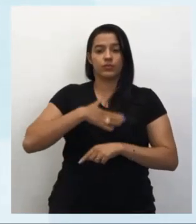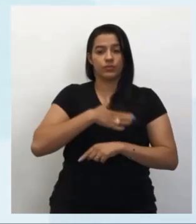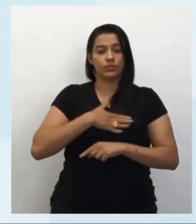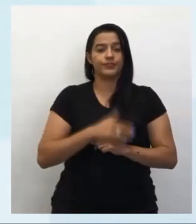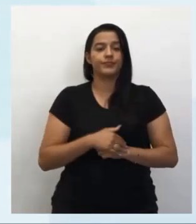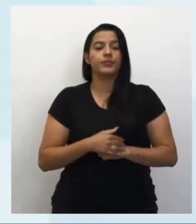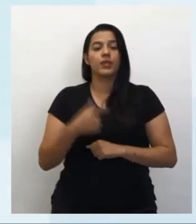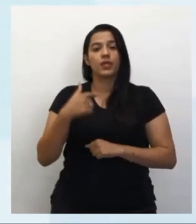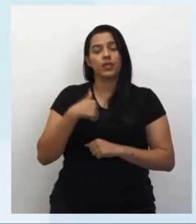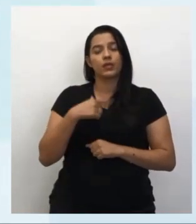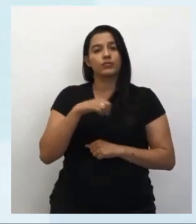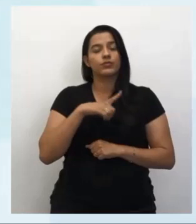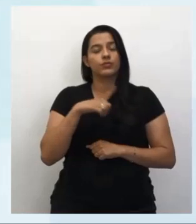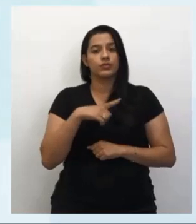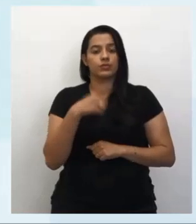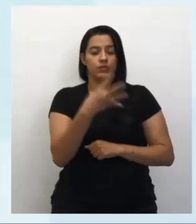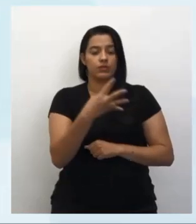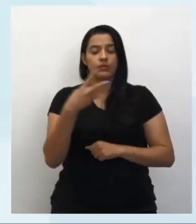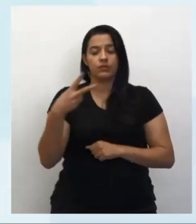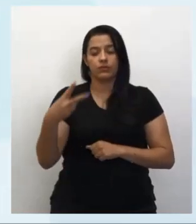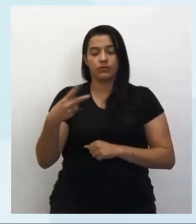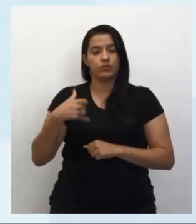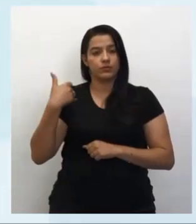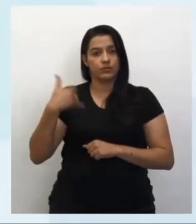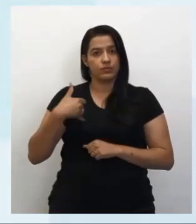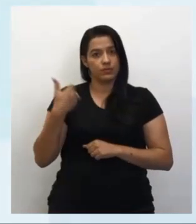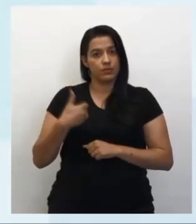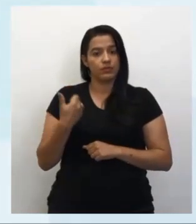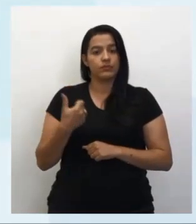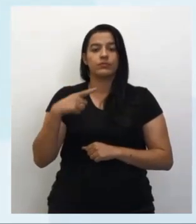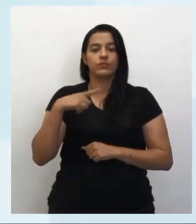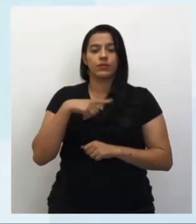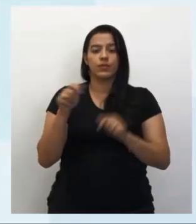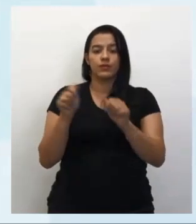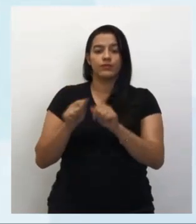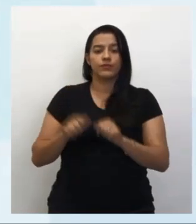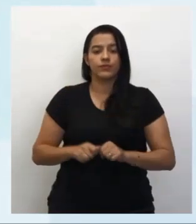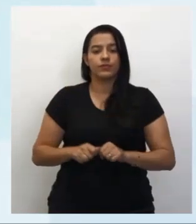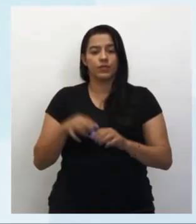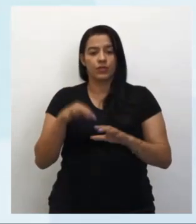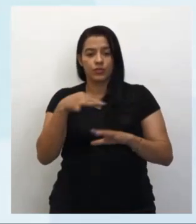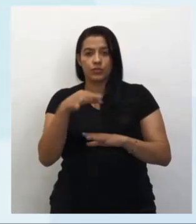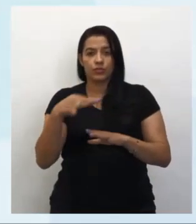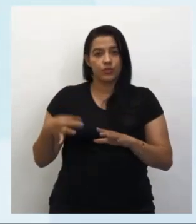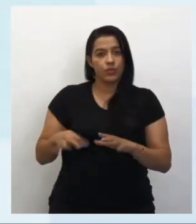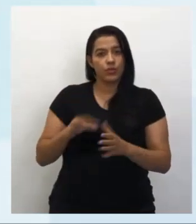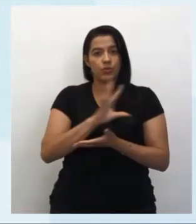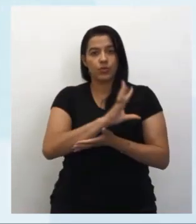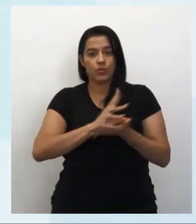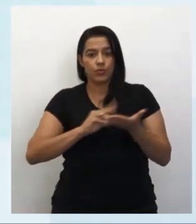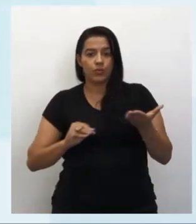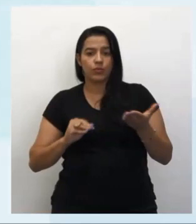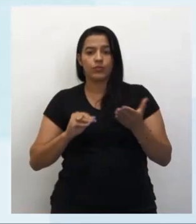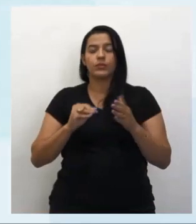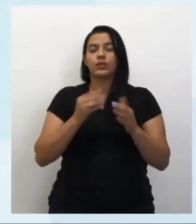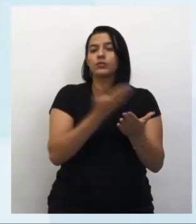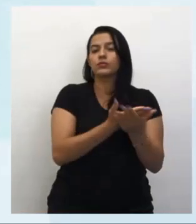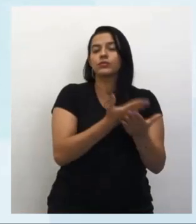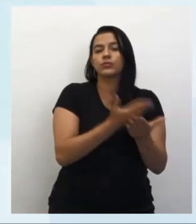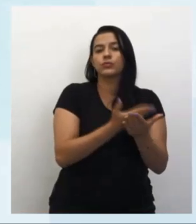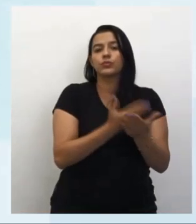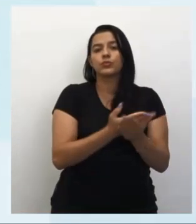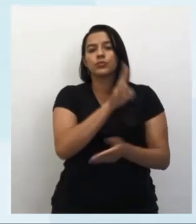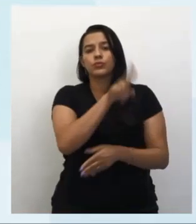eu 42 anos, fiz-me teólogo. Quero dizer, copiava os estudos de teologia de um padre